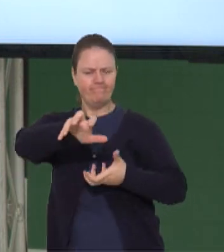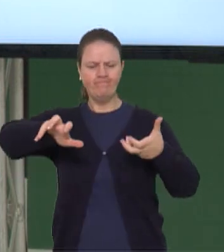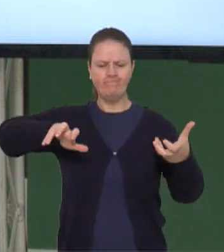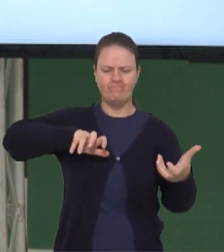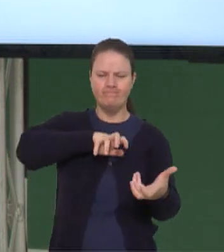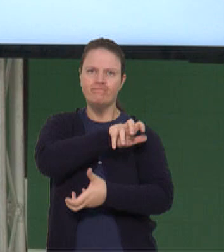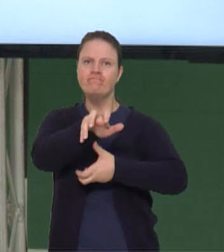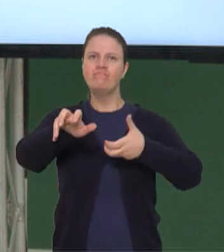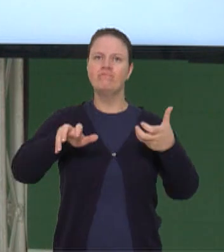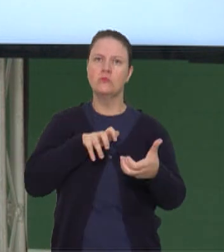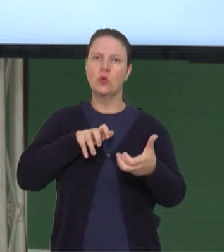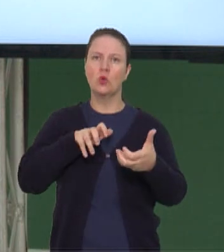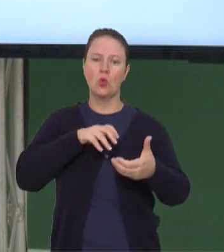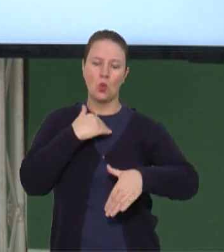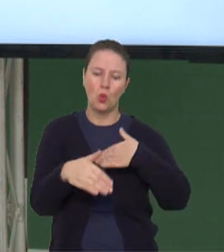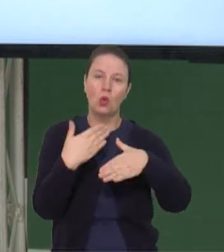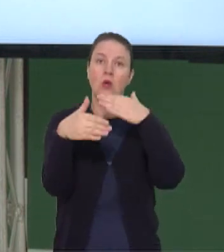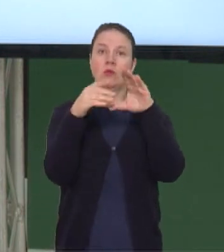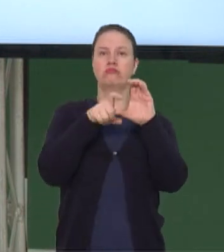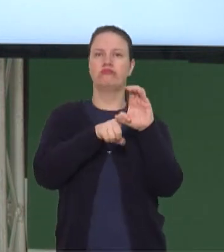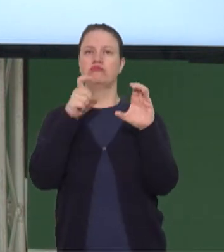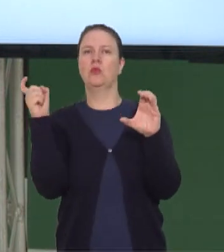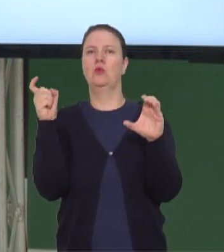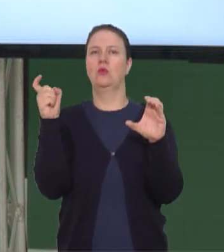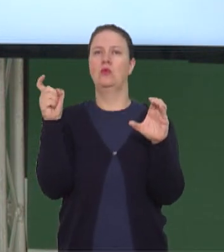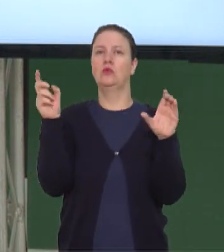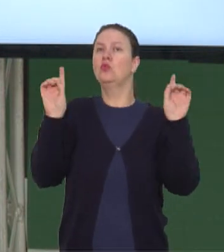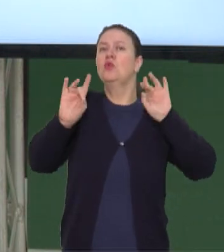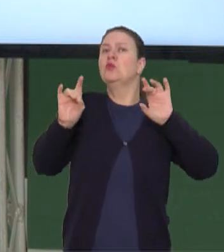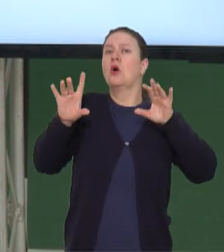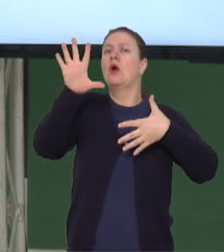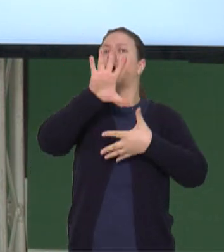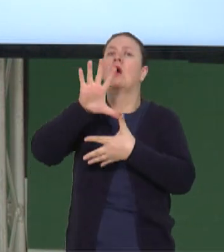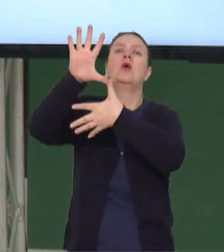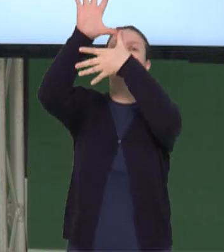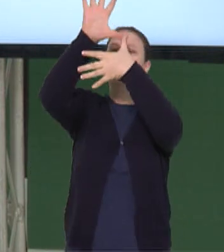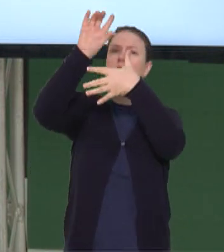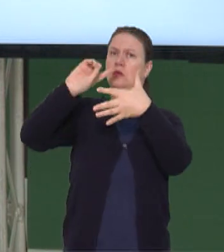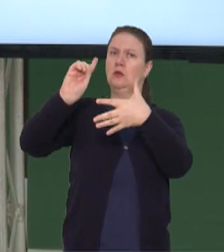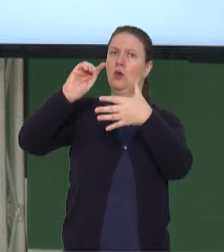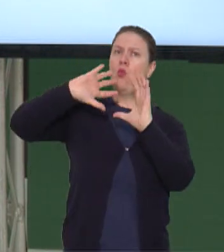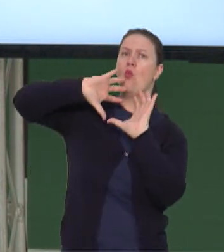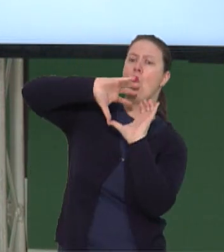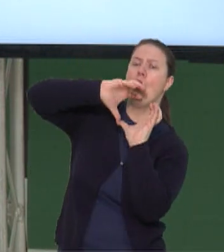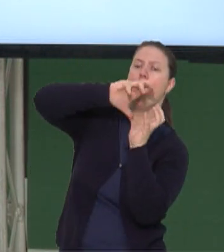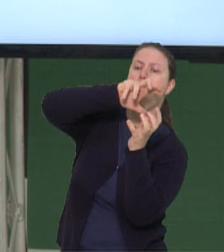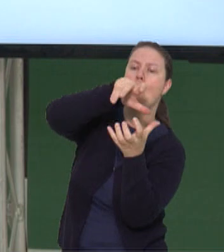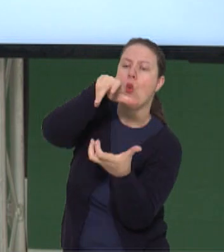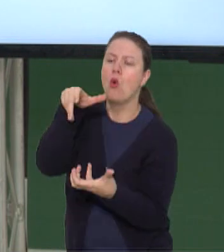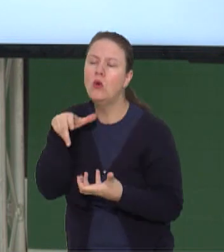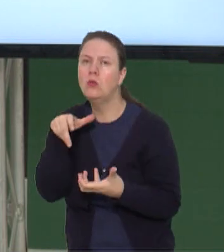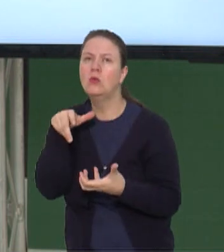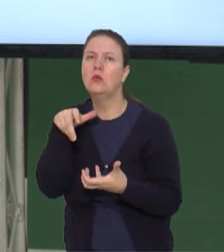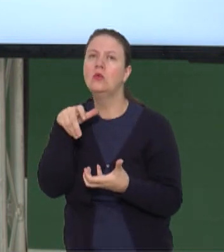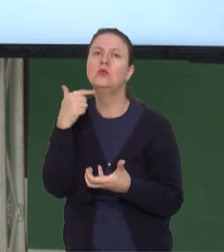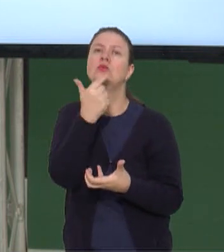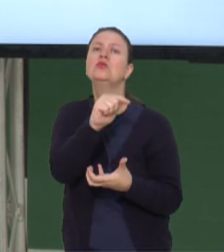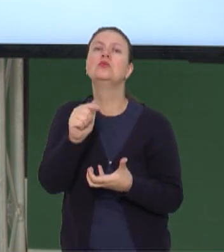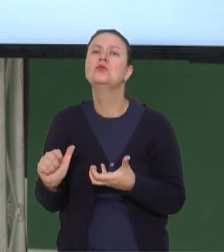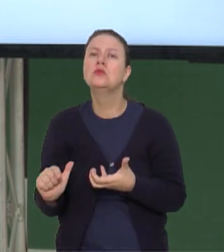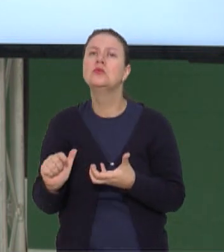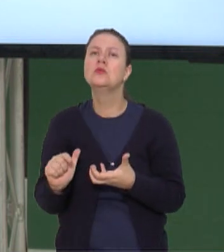nos processos de independência. Nunca, não só na América, mas no mundo, a gente não vai ter processos de independência feitos